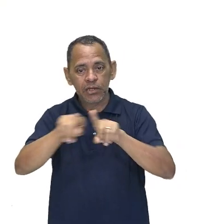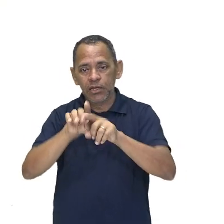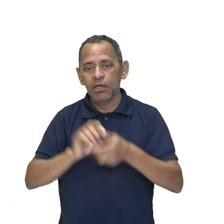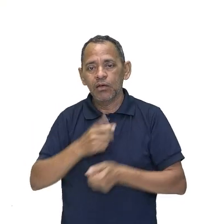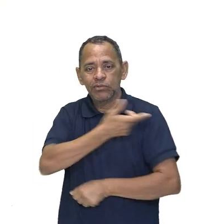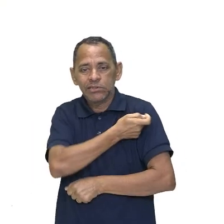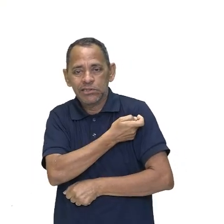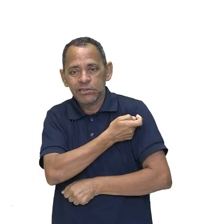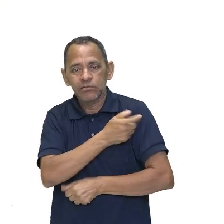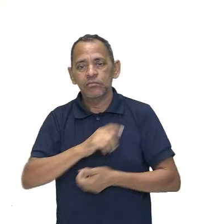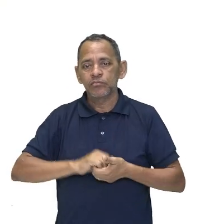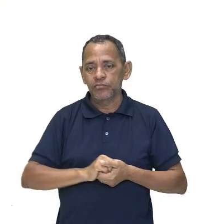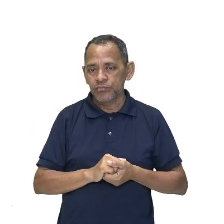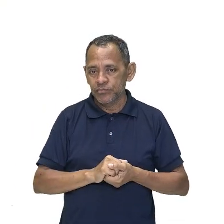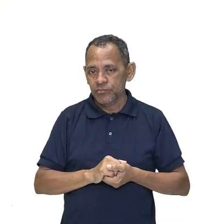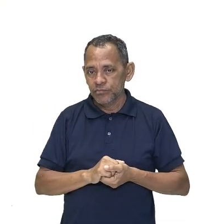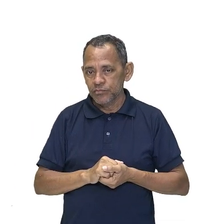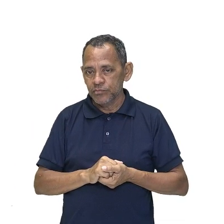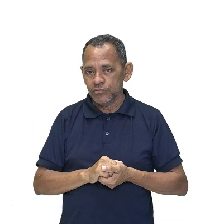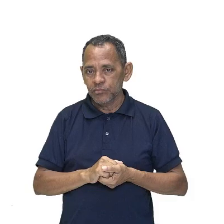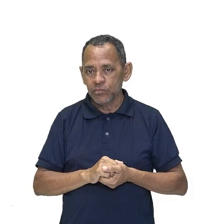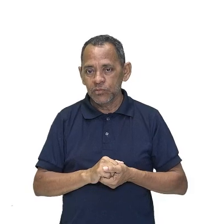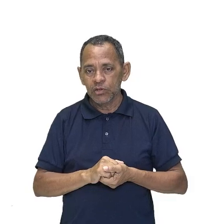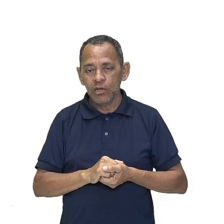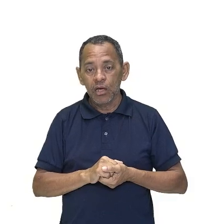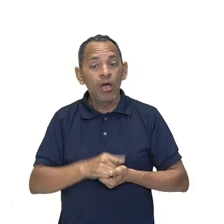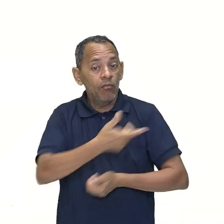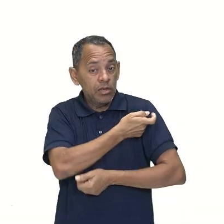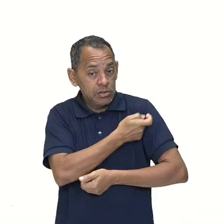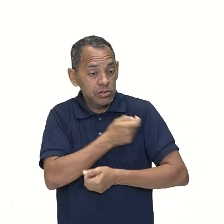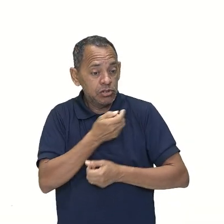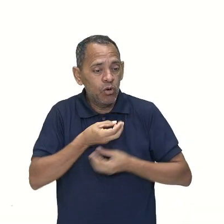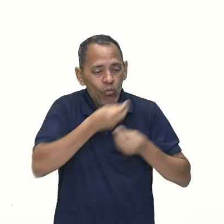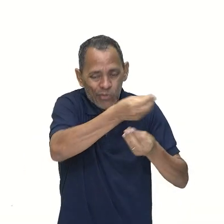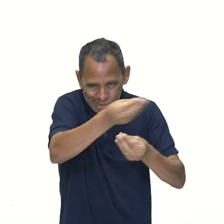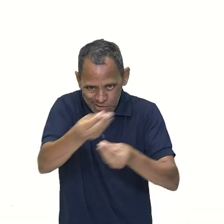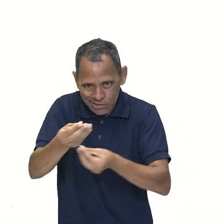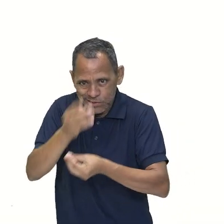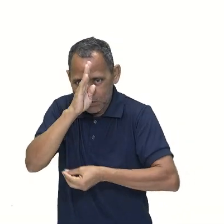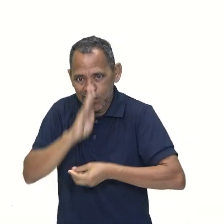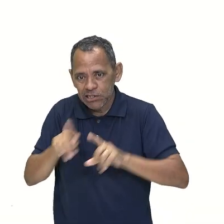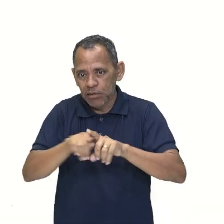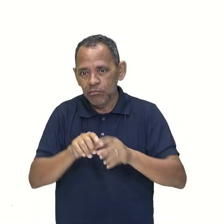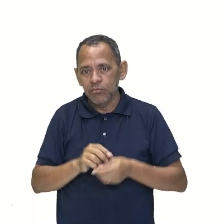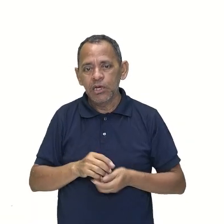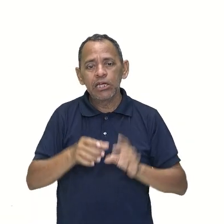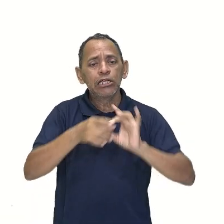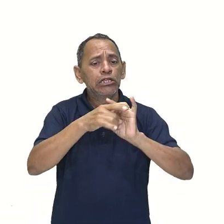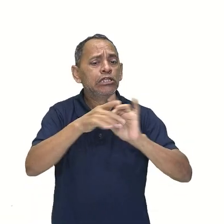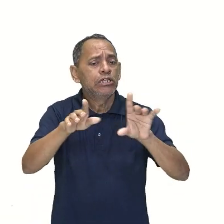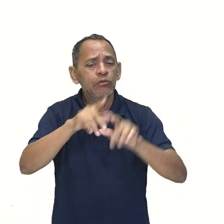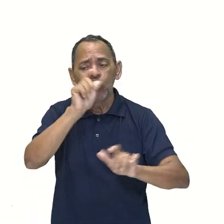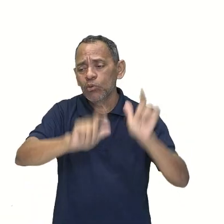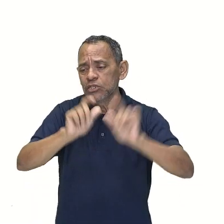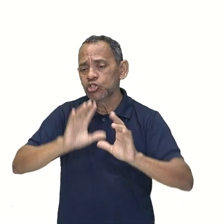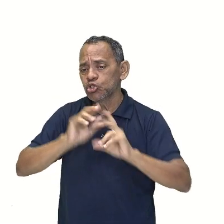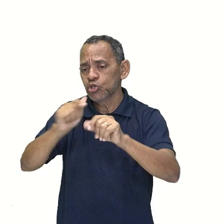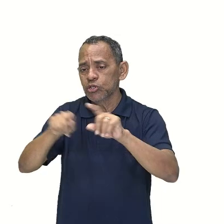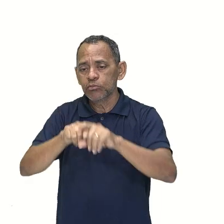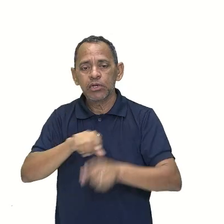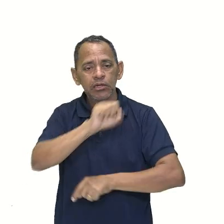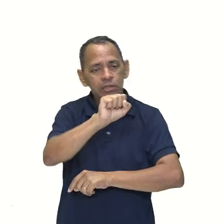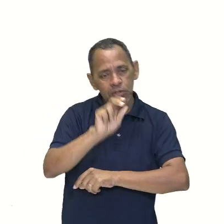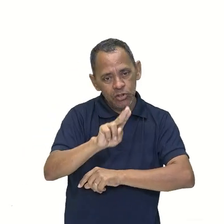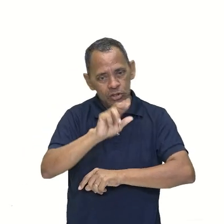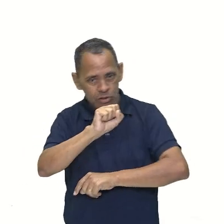O calendário de vacinação é um conjunto de vacinas oferecidas de forma gratuita, disponibilizada para toda a população pelo Sistema Único de Saúde,